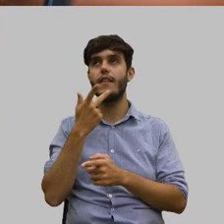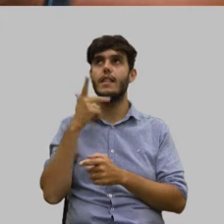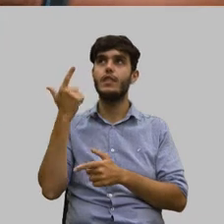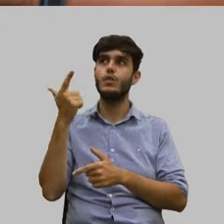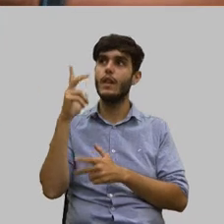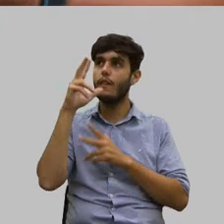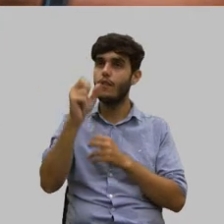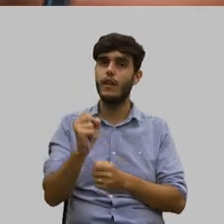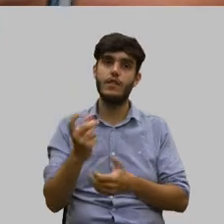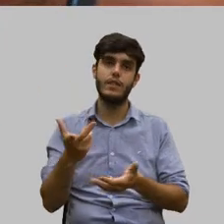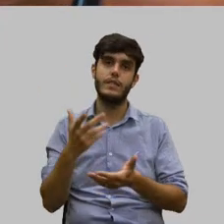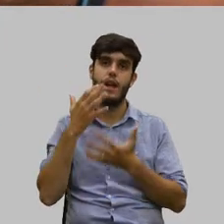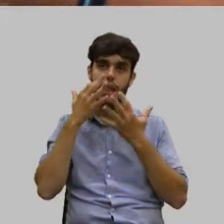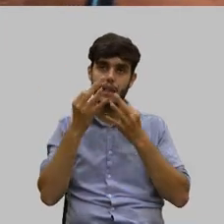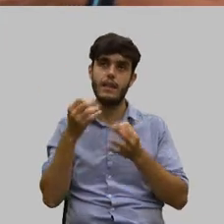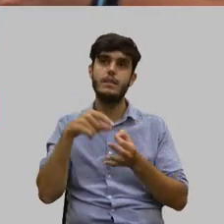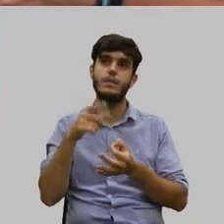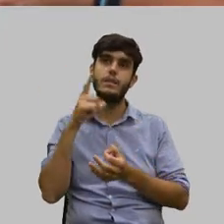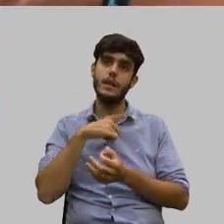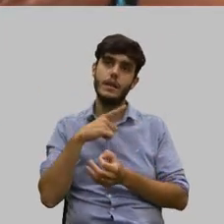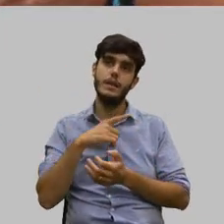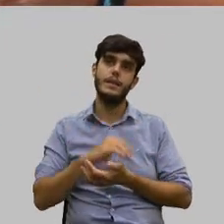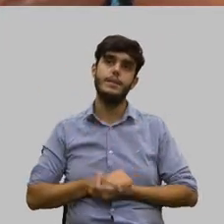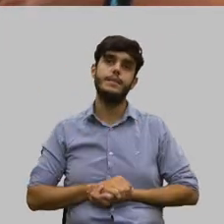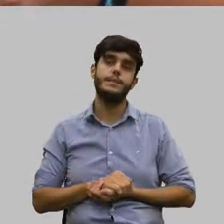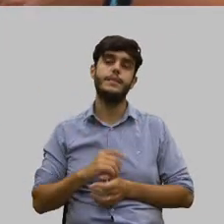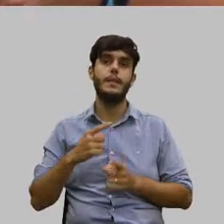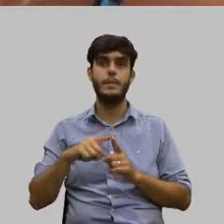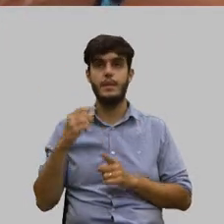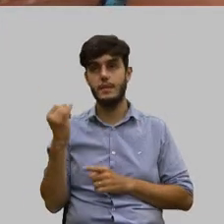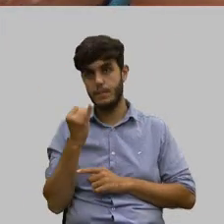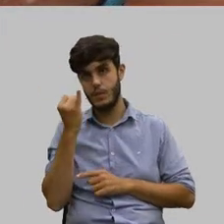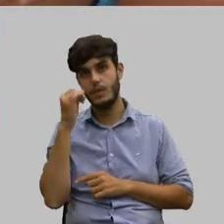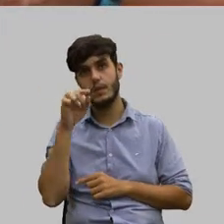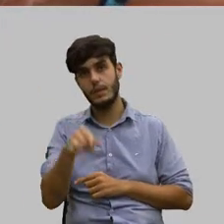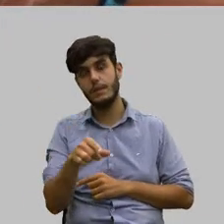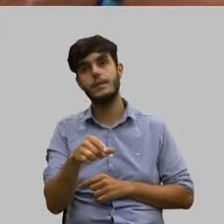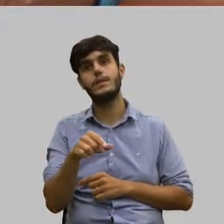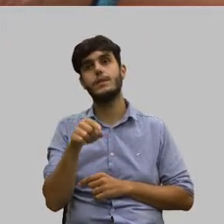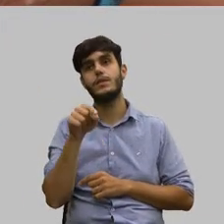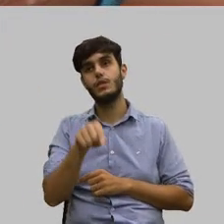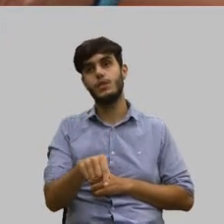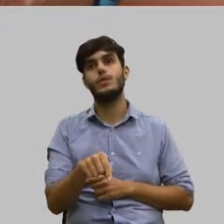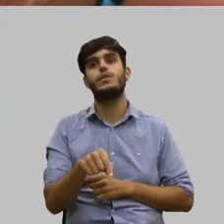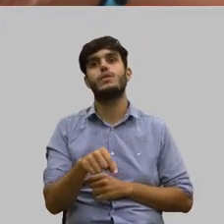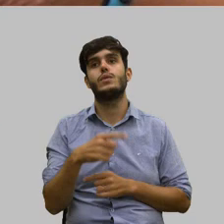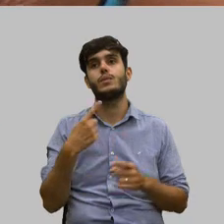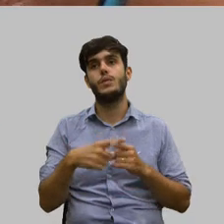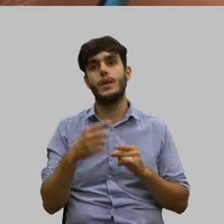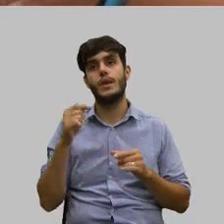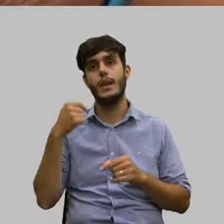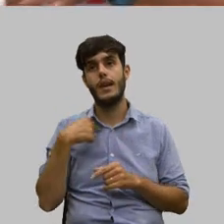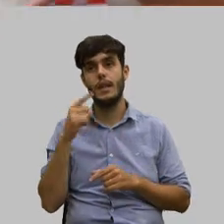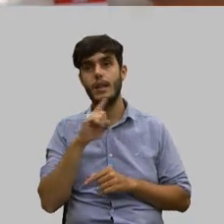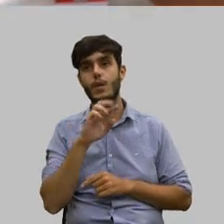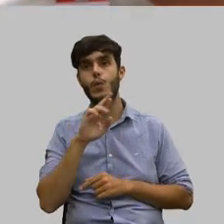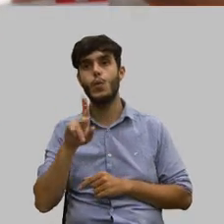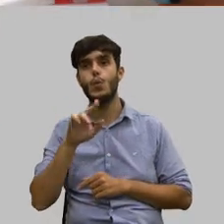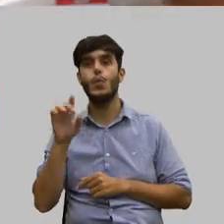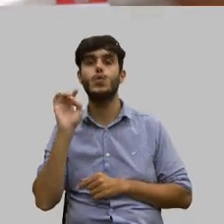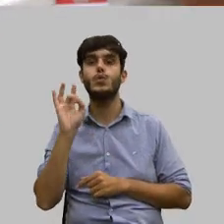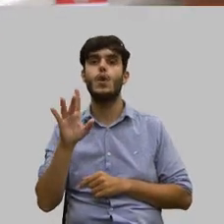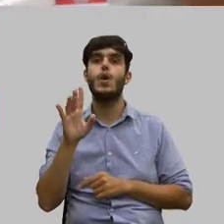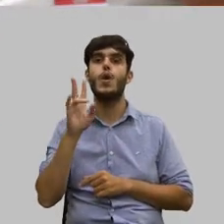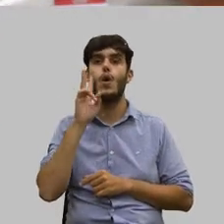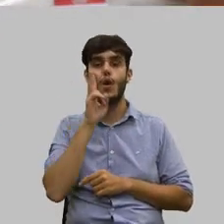mesma atenção que deveria Mas é muito bom essa prestação de contas porque a gente aqui pode não só ver o que tá sendo